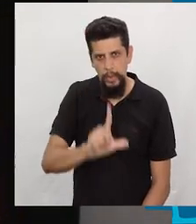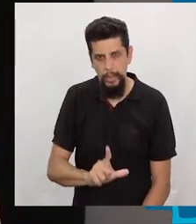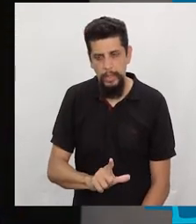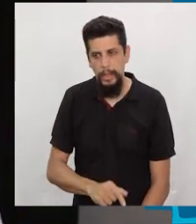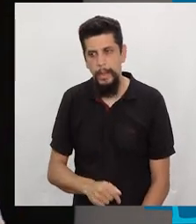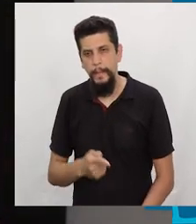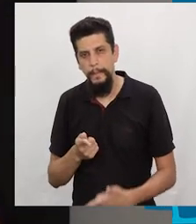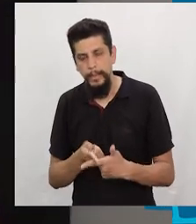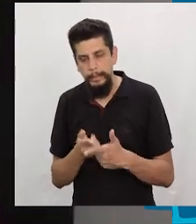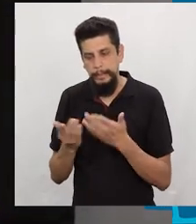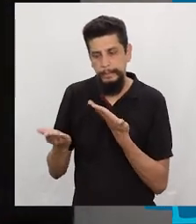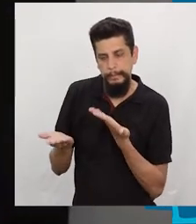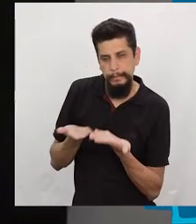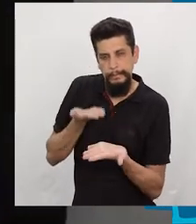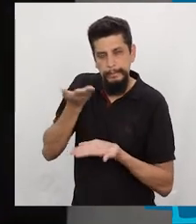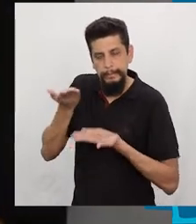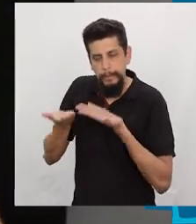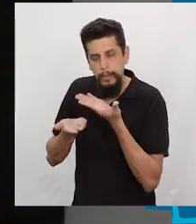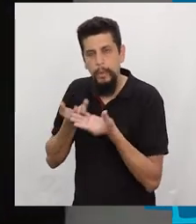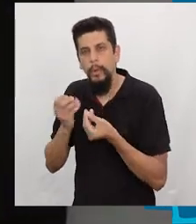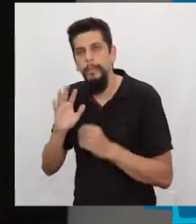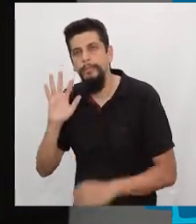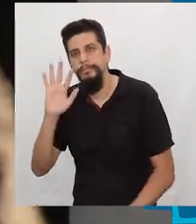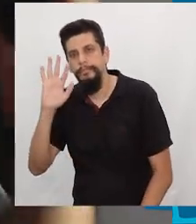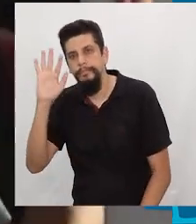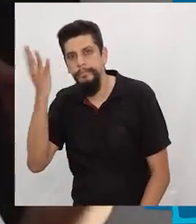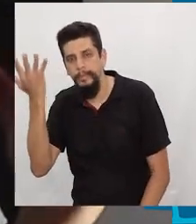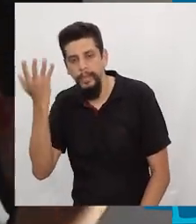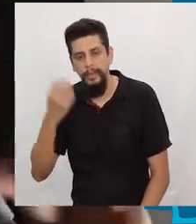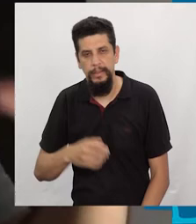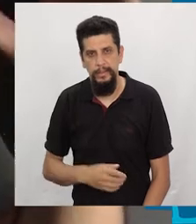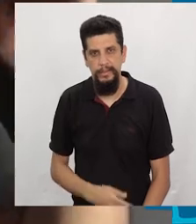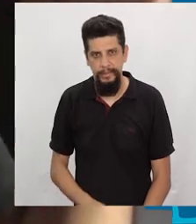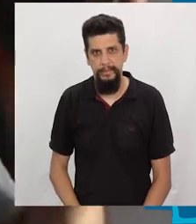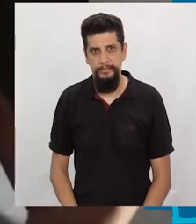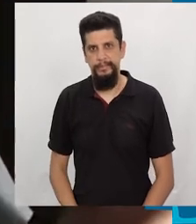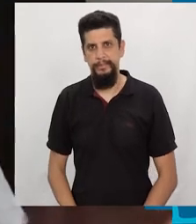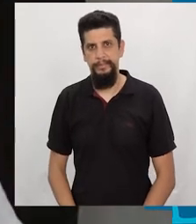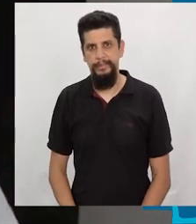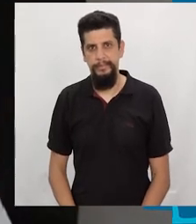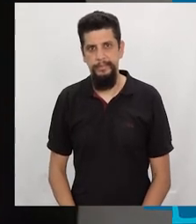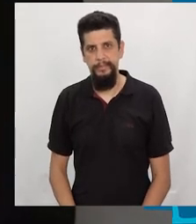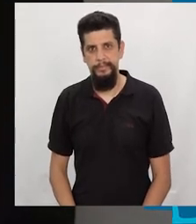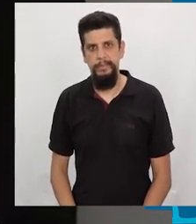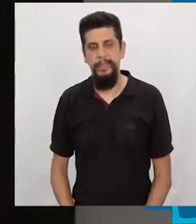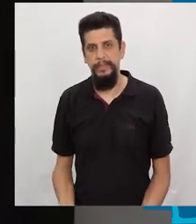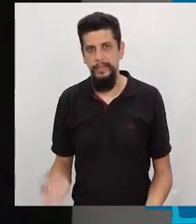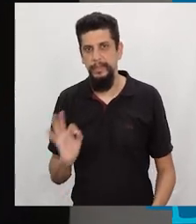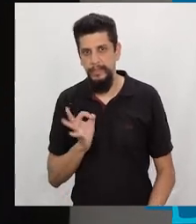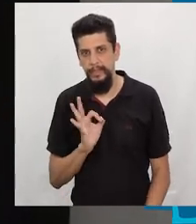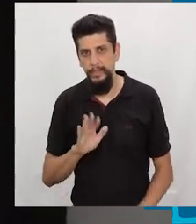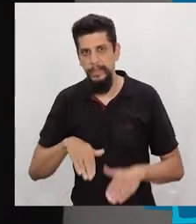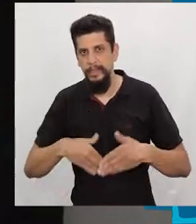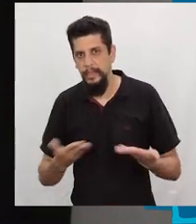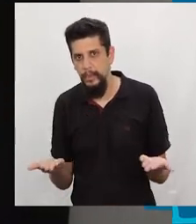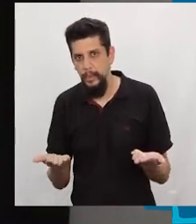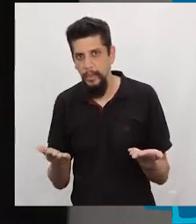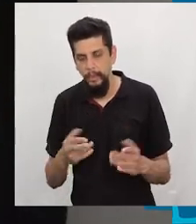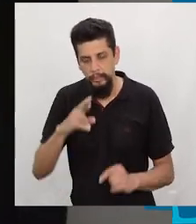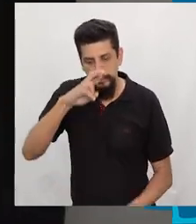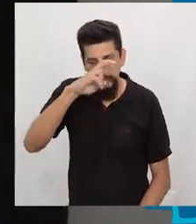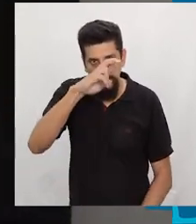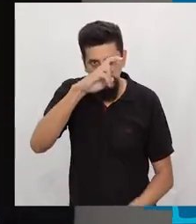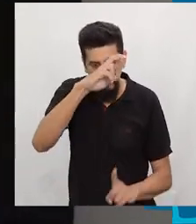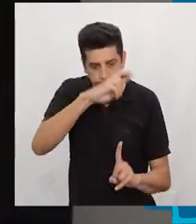uma coisa leva a outra. Então ele tem que pensar como é que isso aqui se encaixa nesse quebra-cabeça que é o caso, né? Então